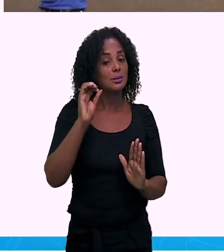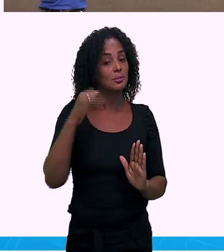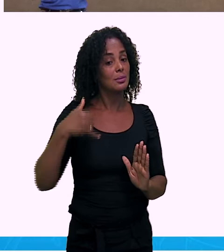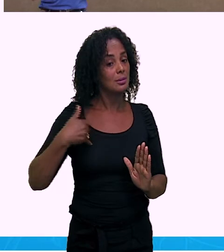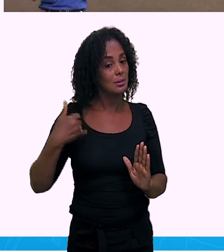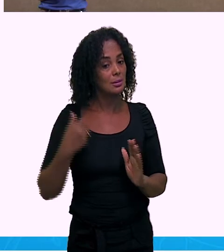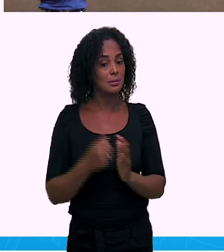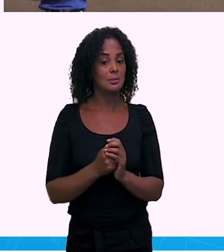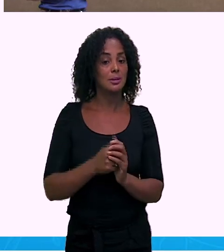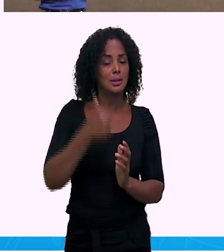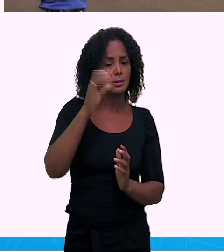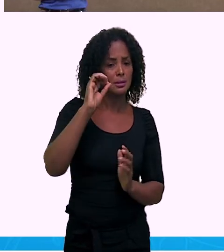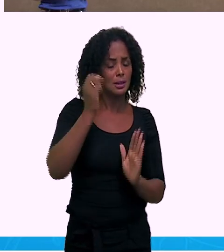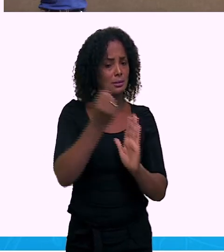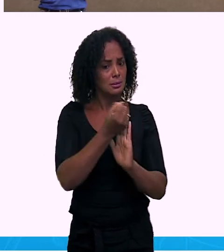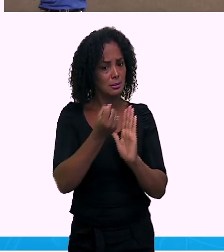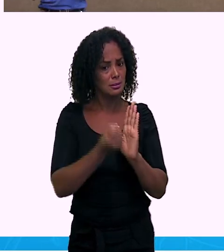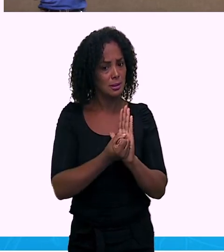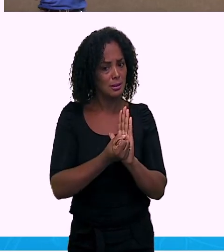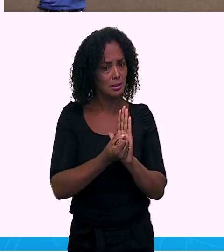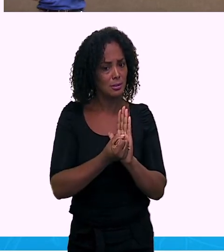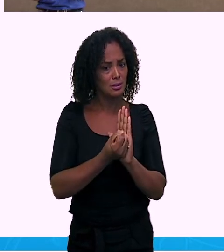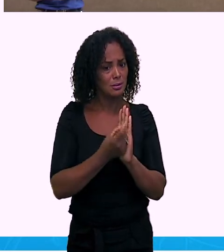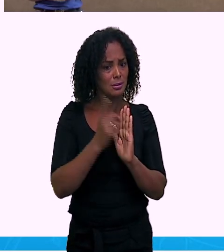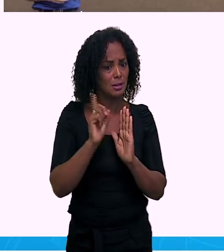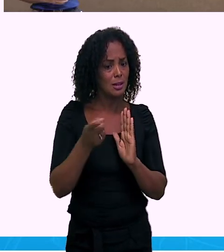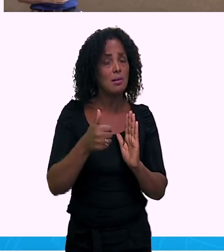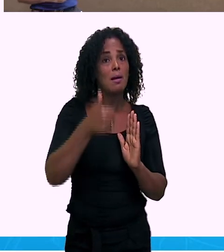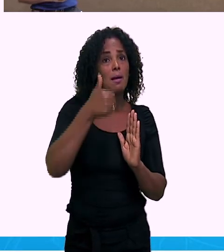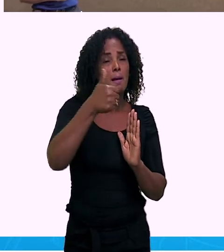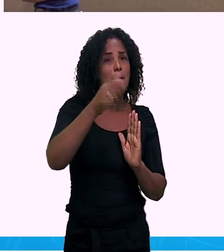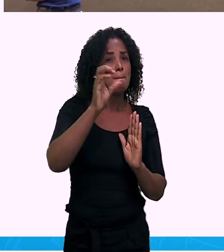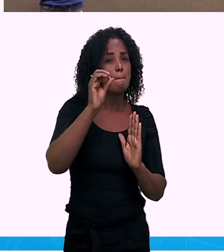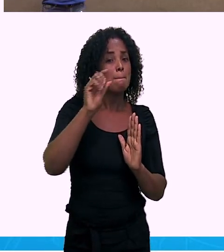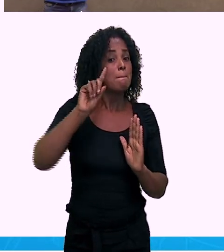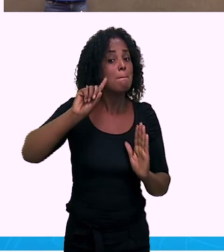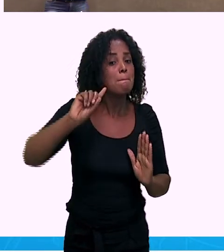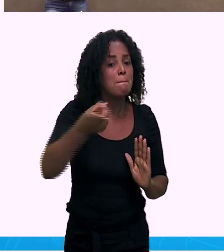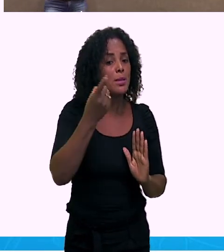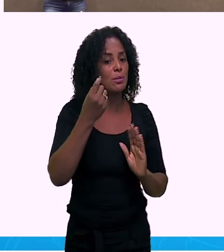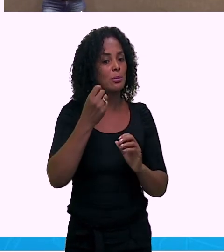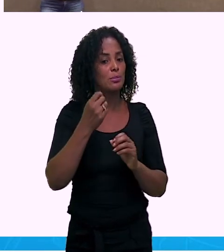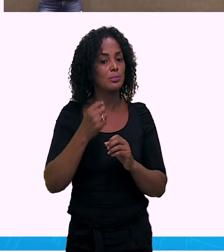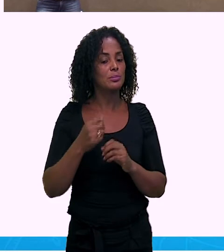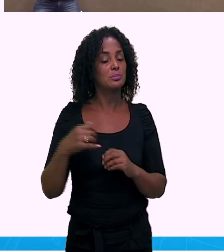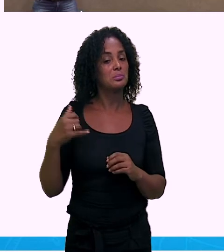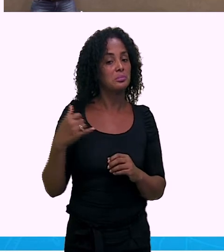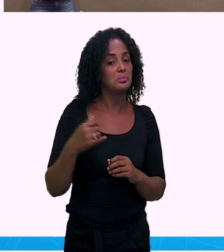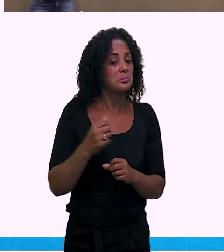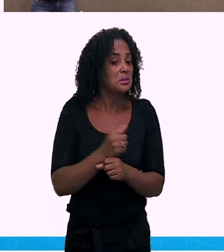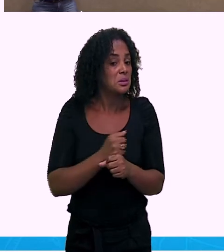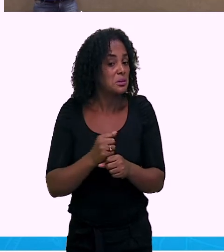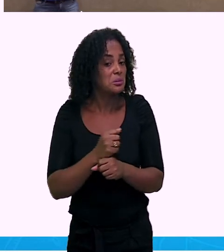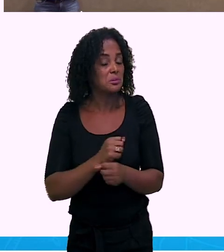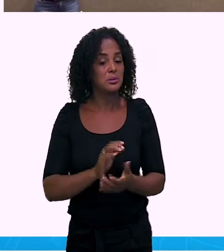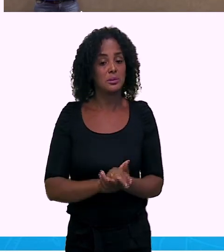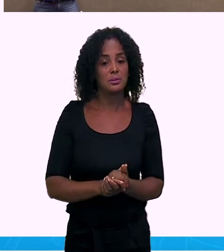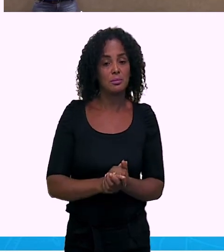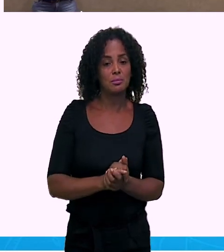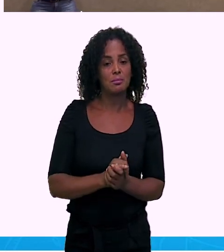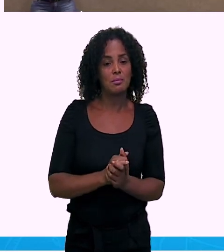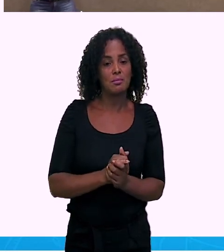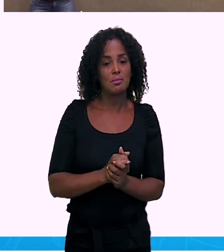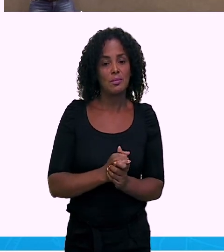equivalem a 1000 anos, ou seja, um milênio. Então, geralmente a gente fala assim, uma pessoa que já viveu 100 anos, ele